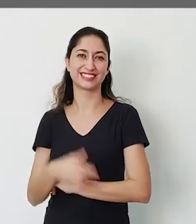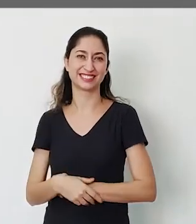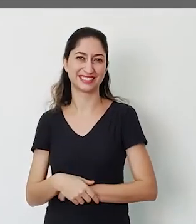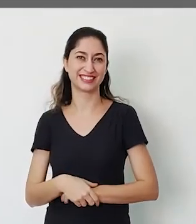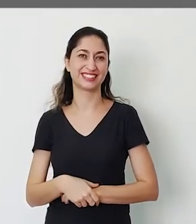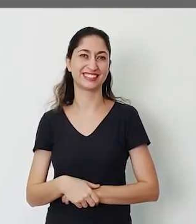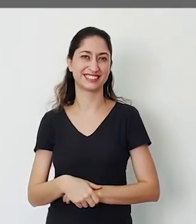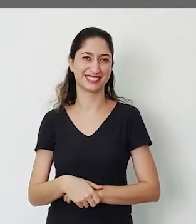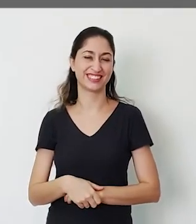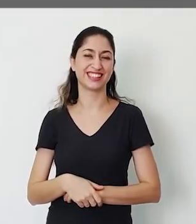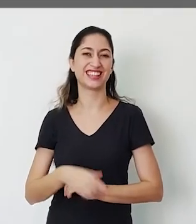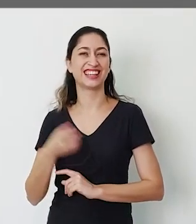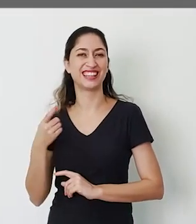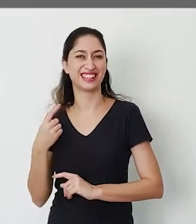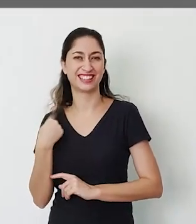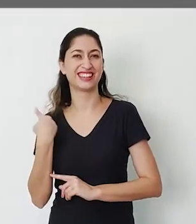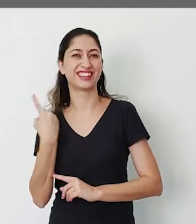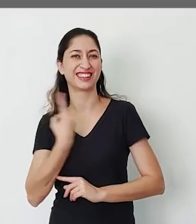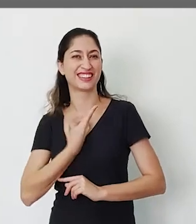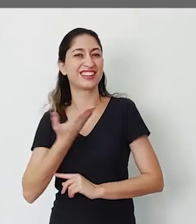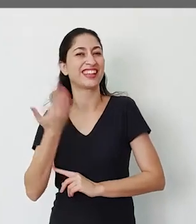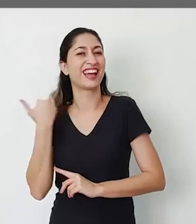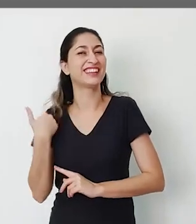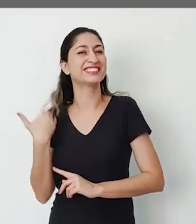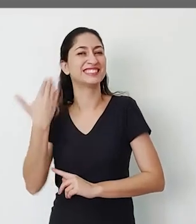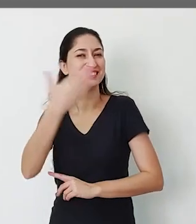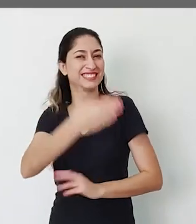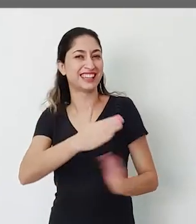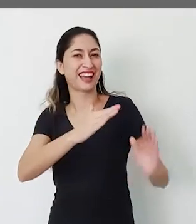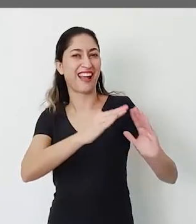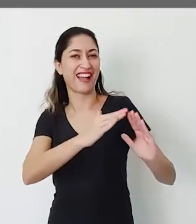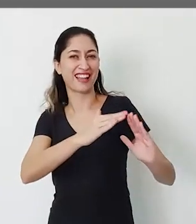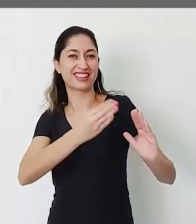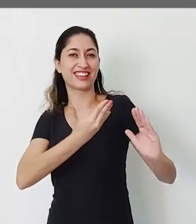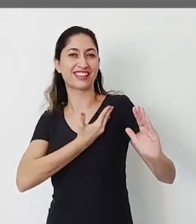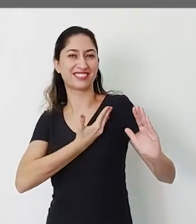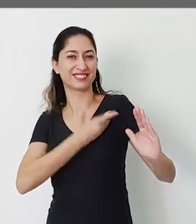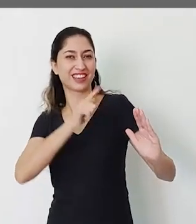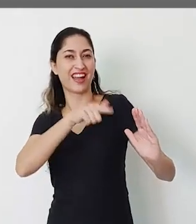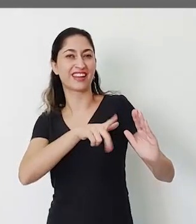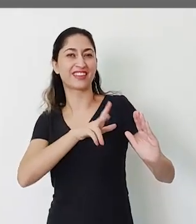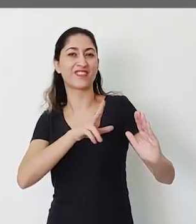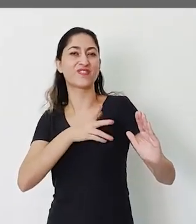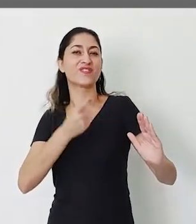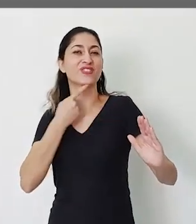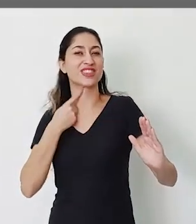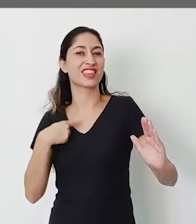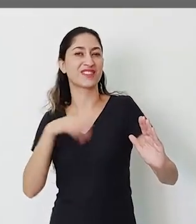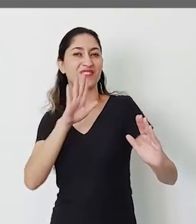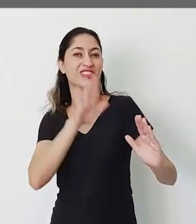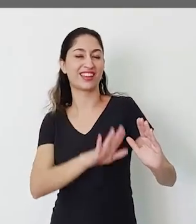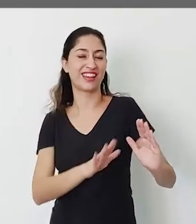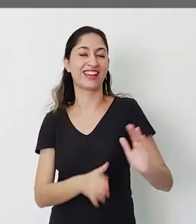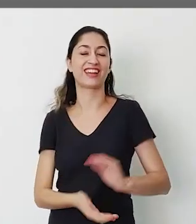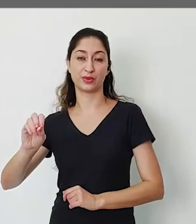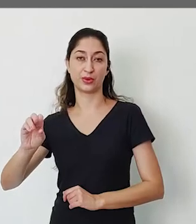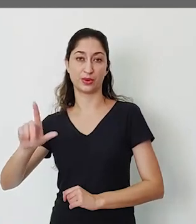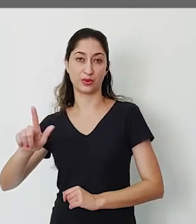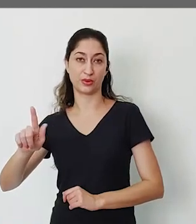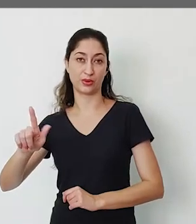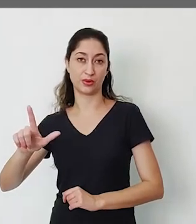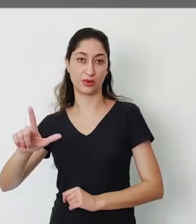espaços desenvolvidos com samba na cidade também, além desses outros percursos e trajetórias